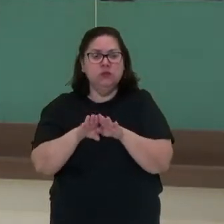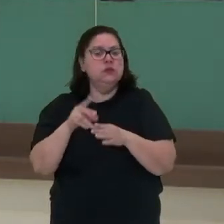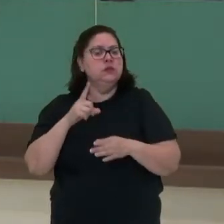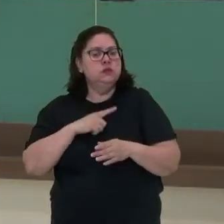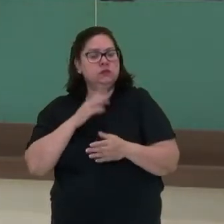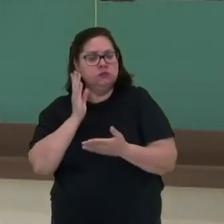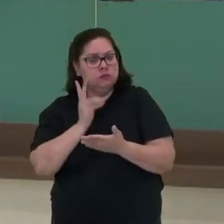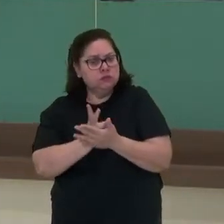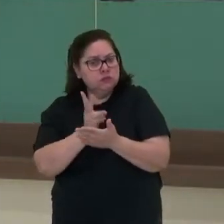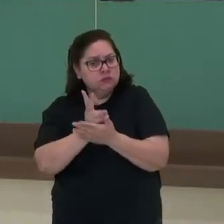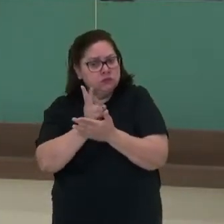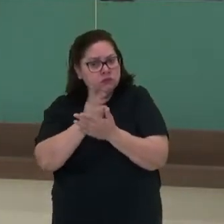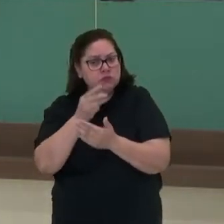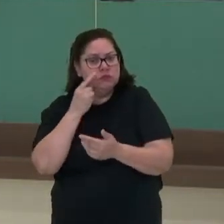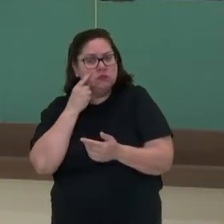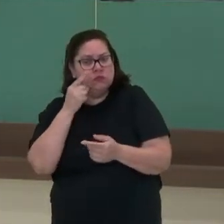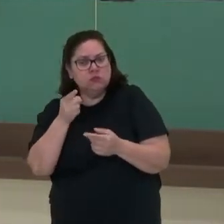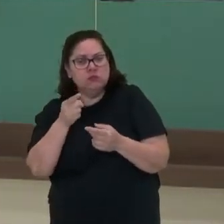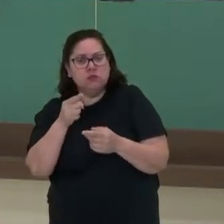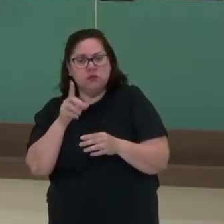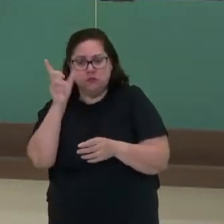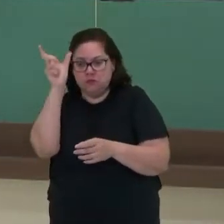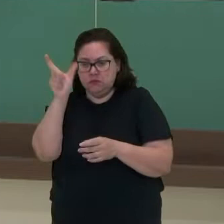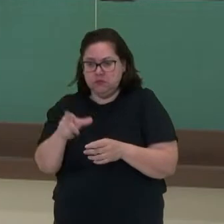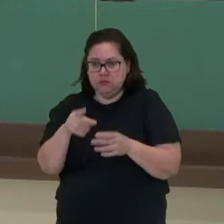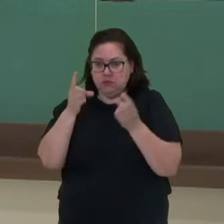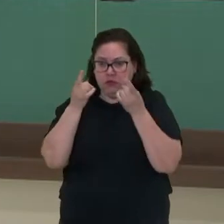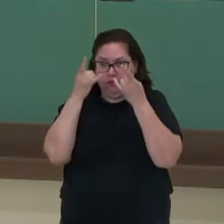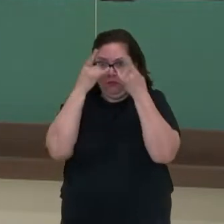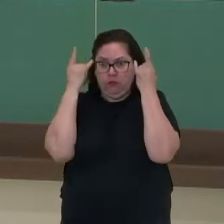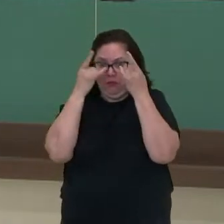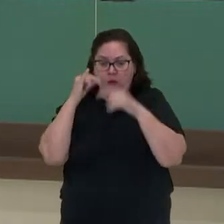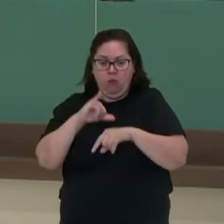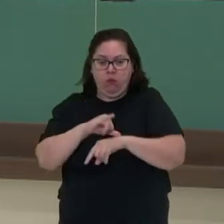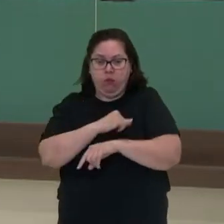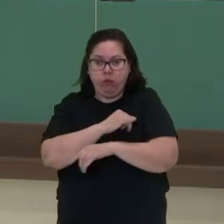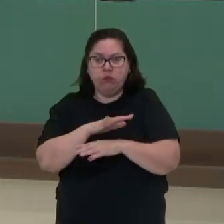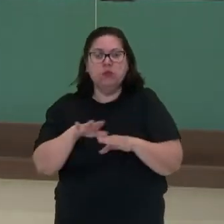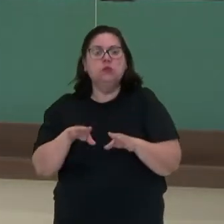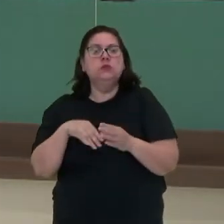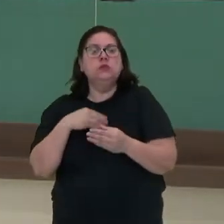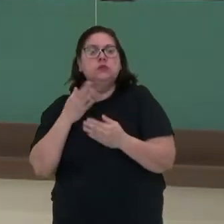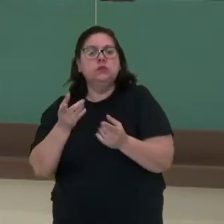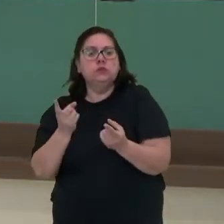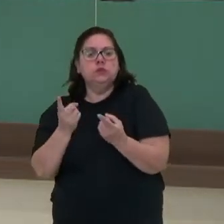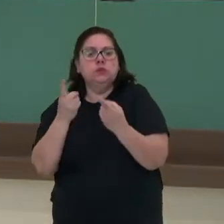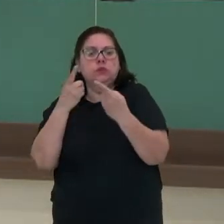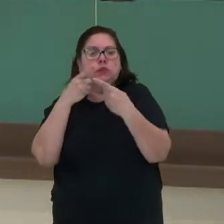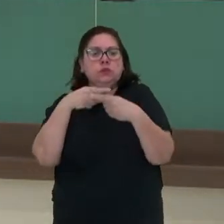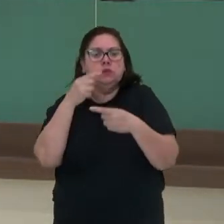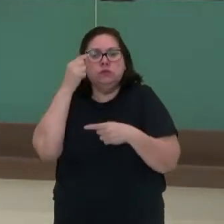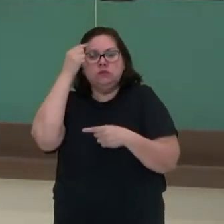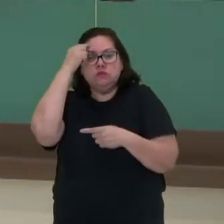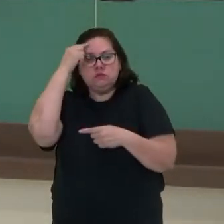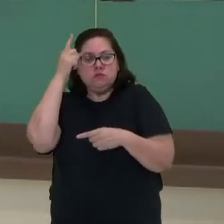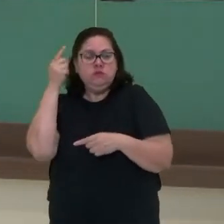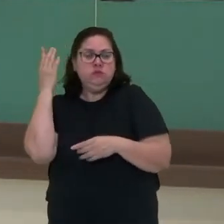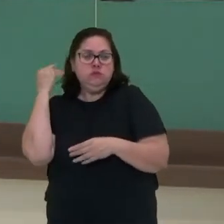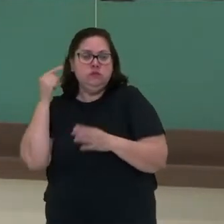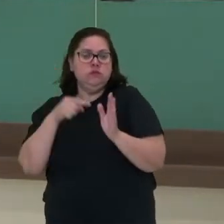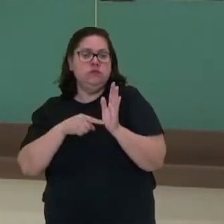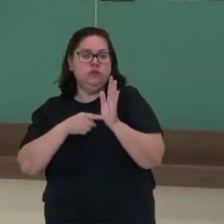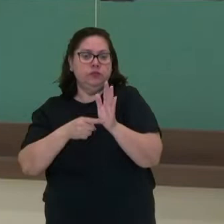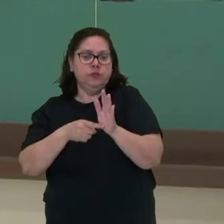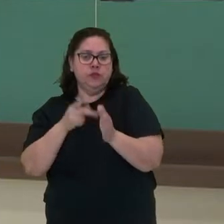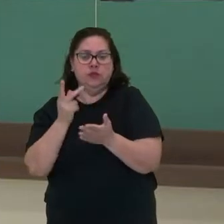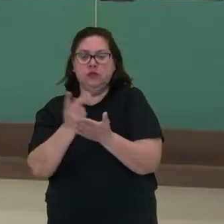essa visão, mostrando essa figura do ganancioso, do gordinho, indo contra aquele pensamento da época, mostrando como